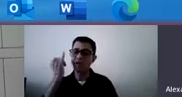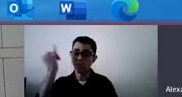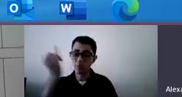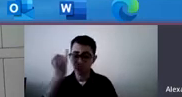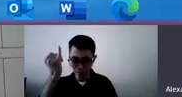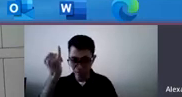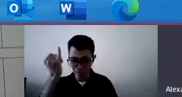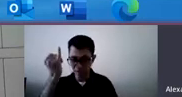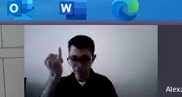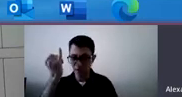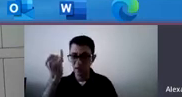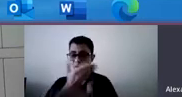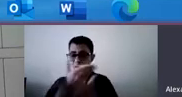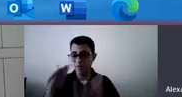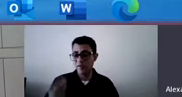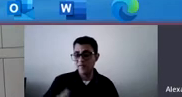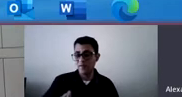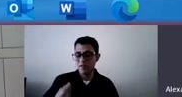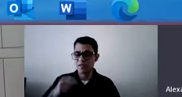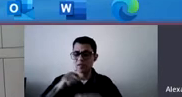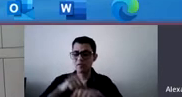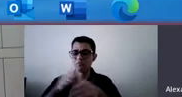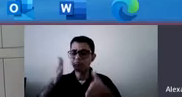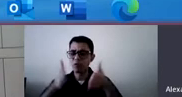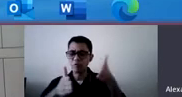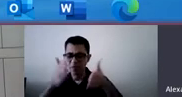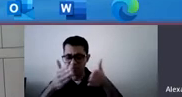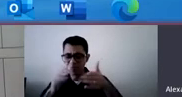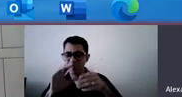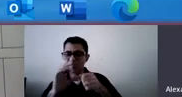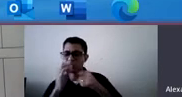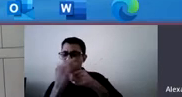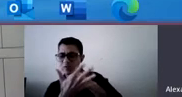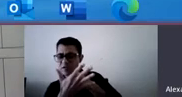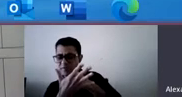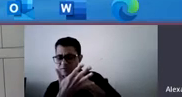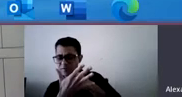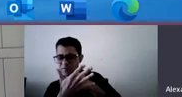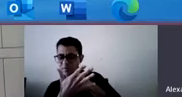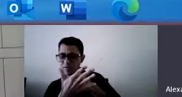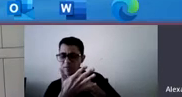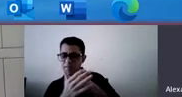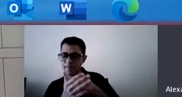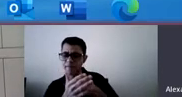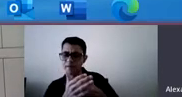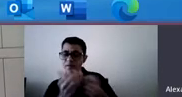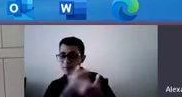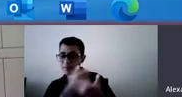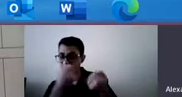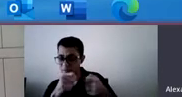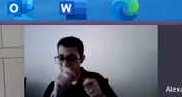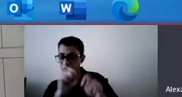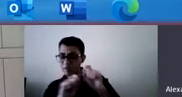gente tem que estar mais, nesse momento, mais assim, tentando dar mais atenção, na minha opinião. Não,